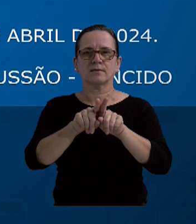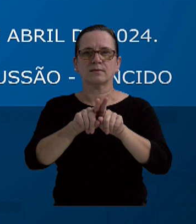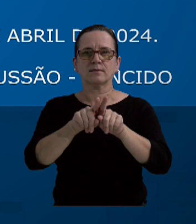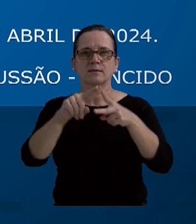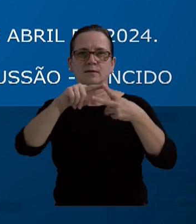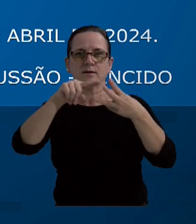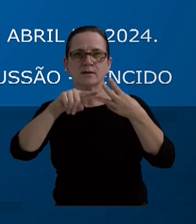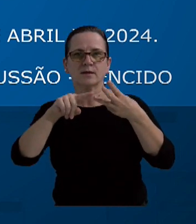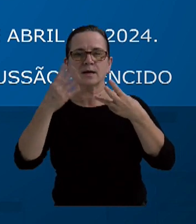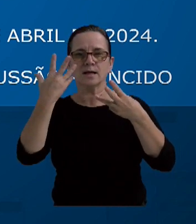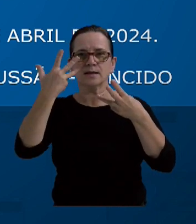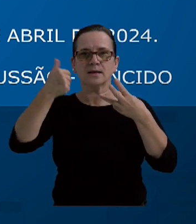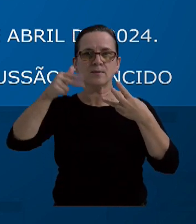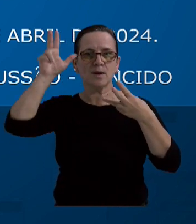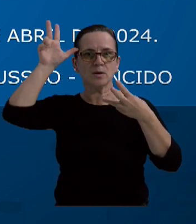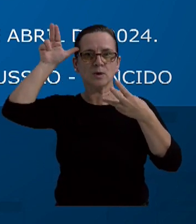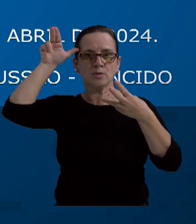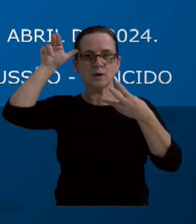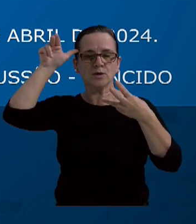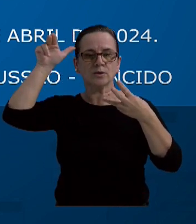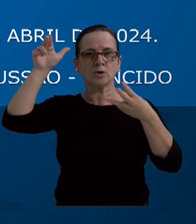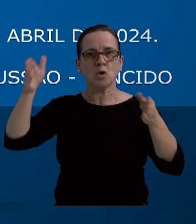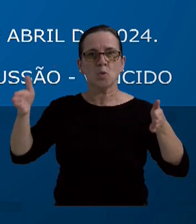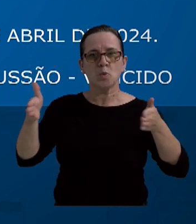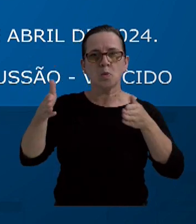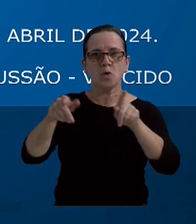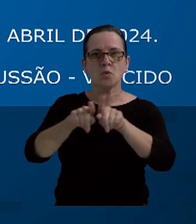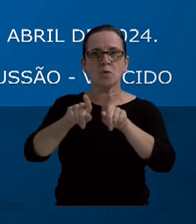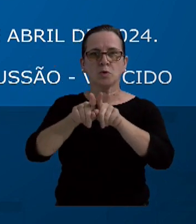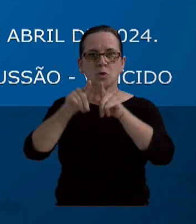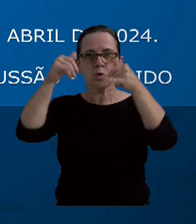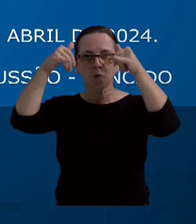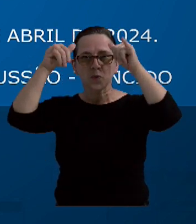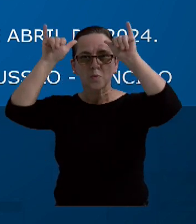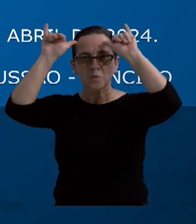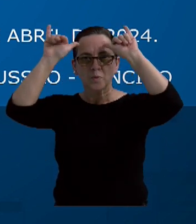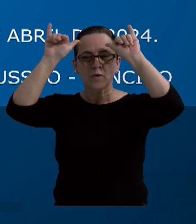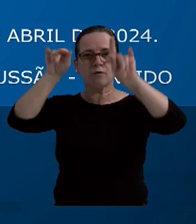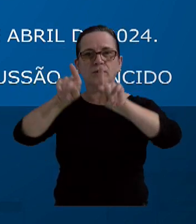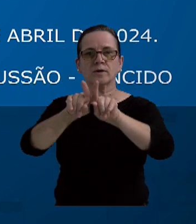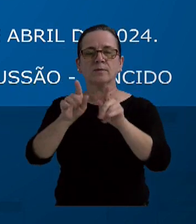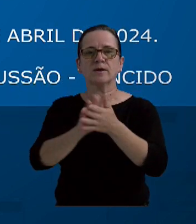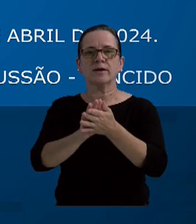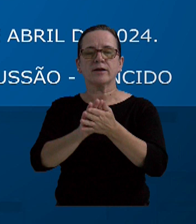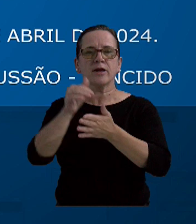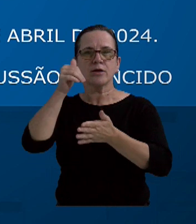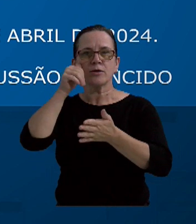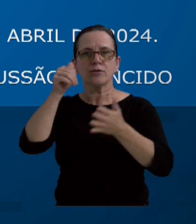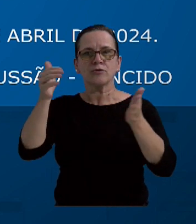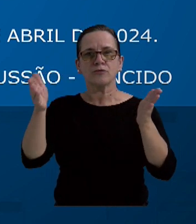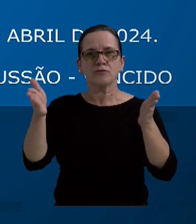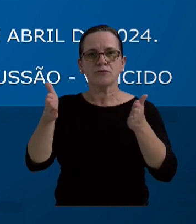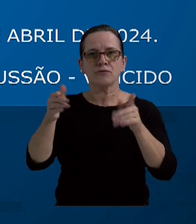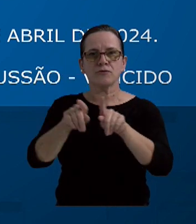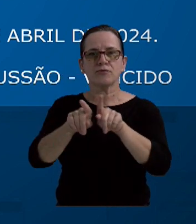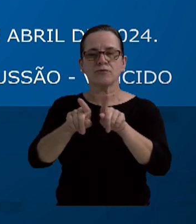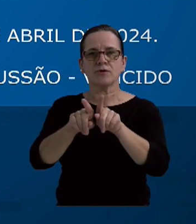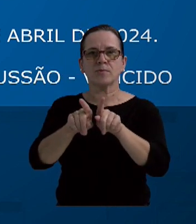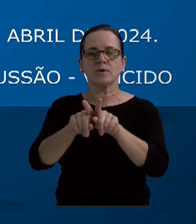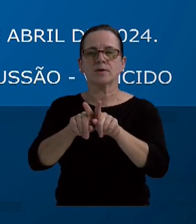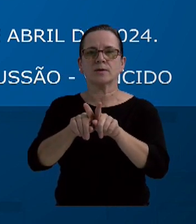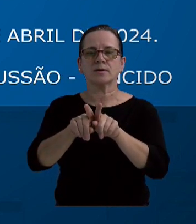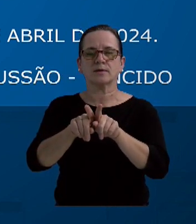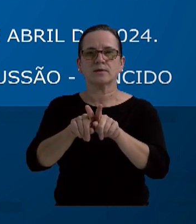animais equinos poneis um bovino portador de chifres fêmea e sete minis bovinos